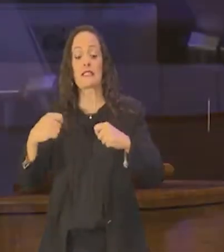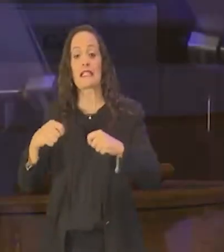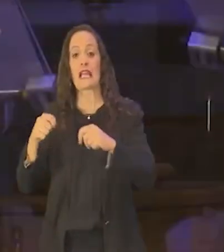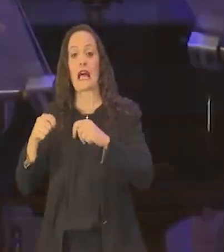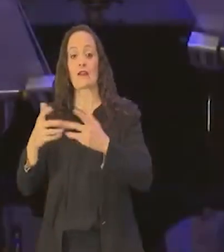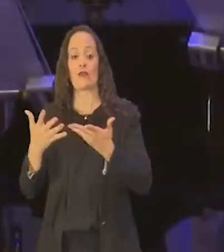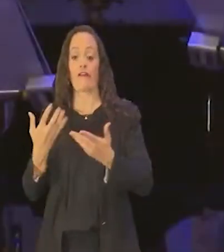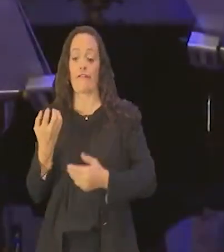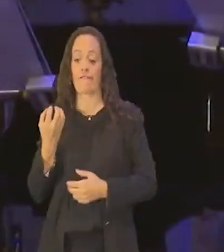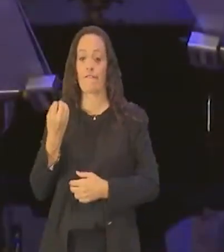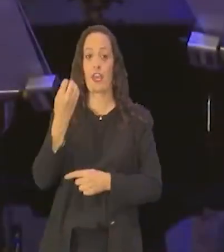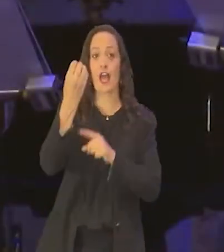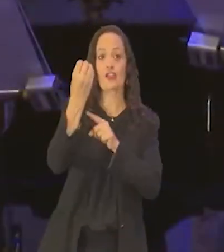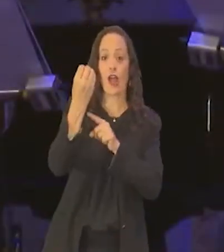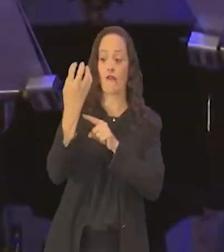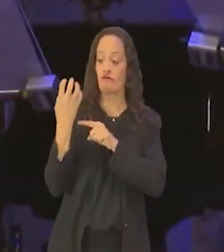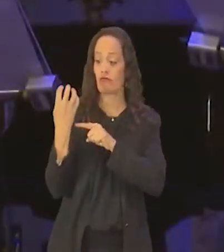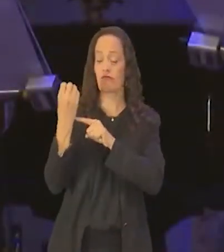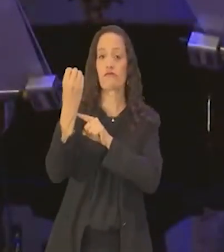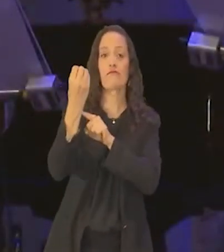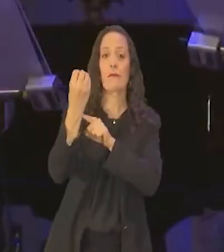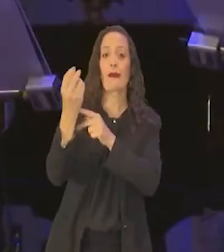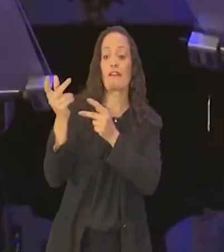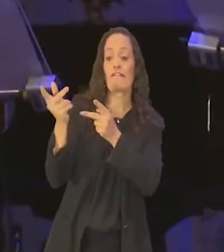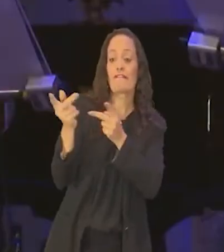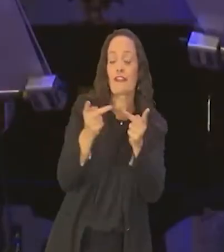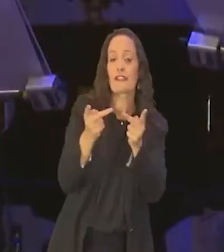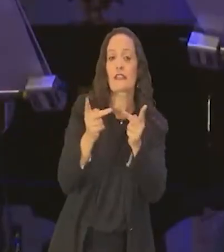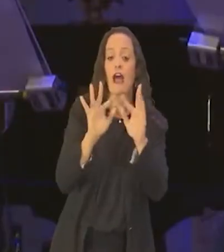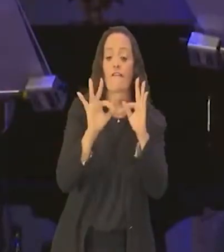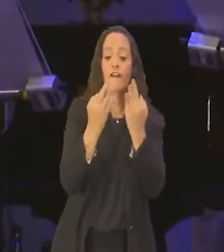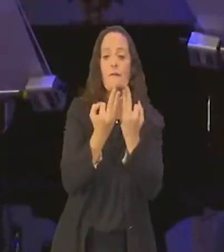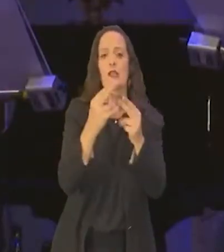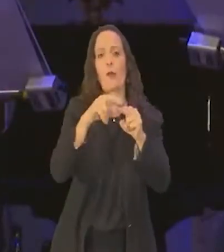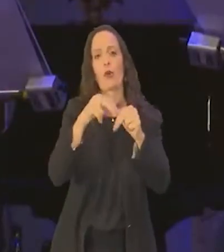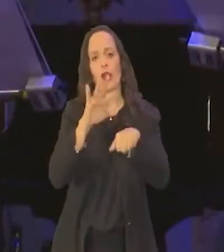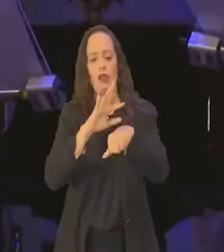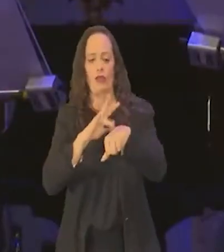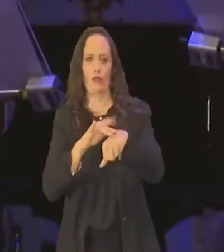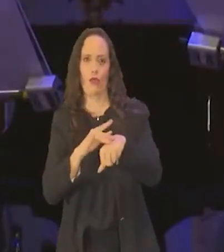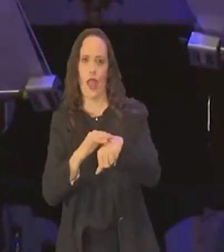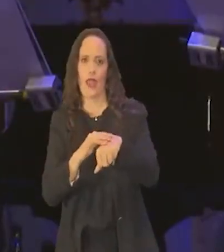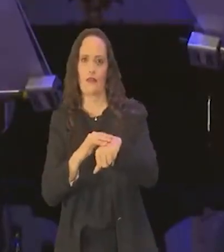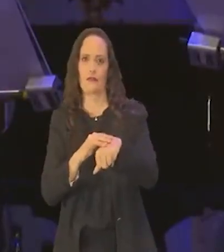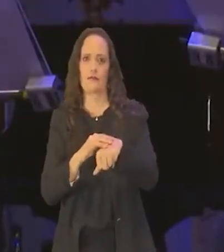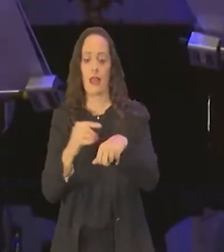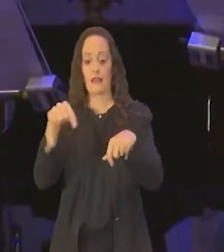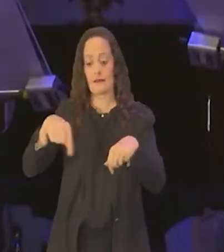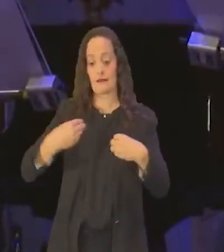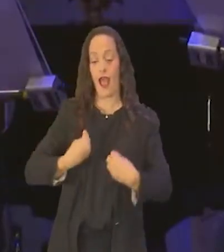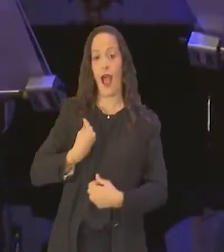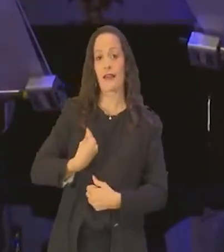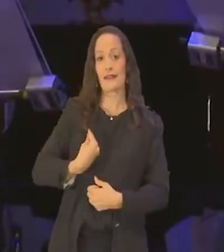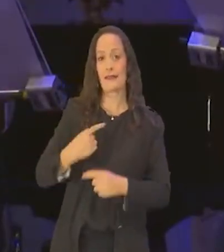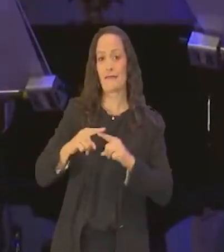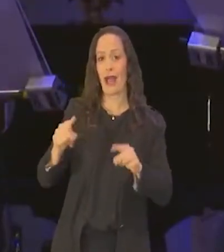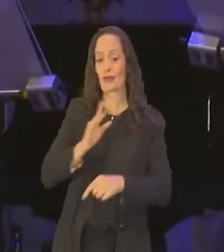férias, mas para visitar um familiar que está doente, está aqui, mas o coração está